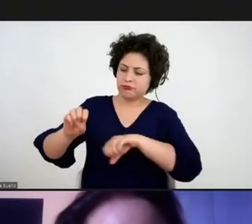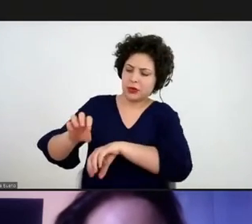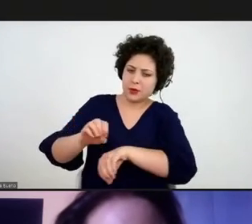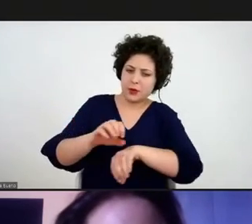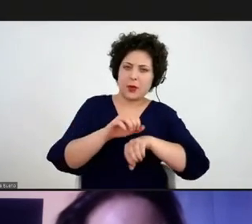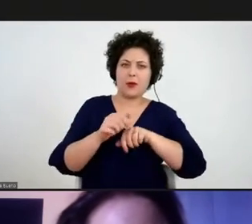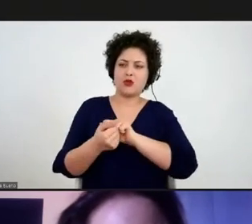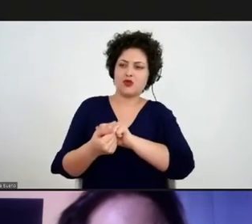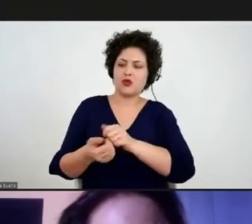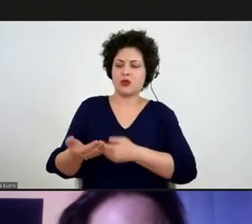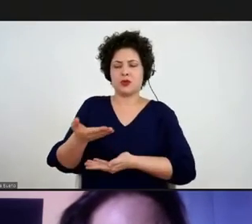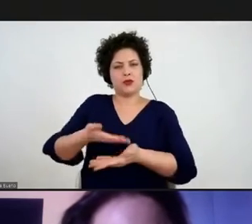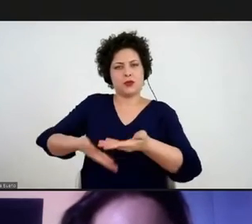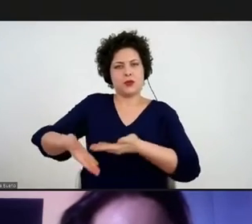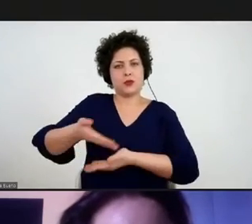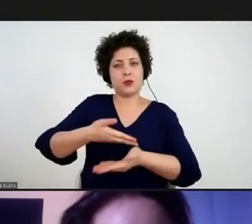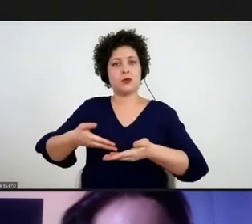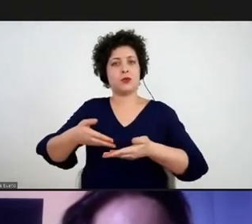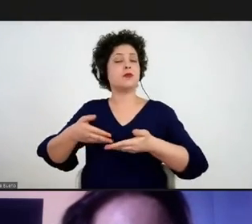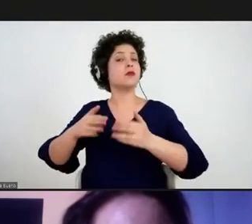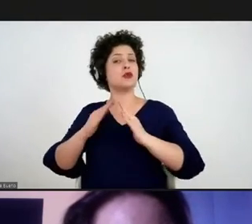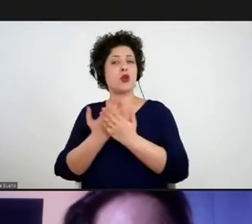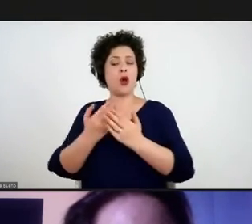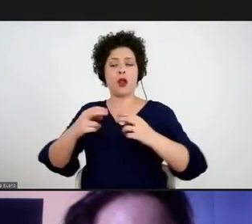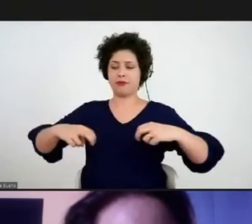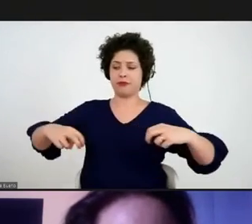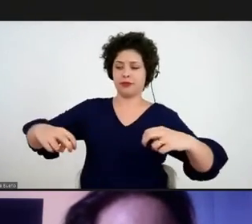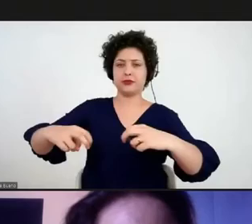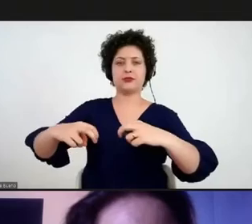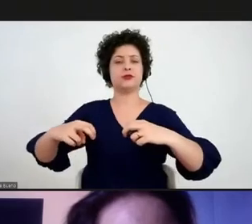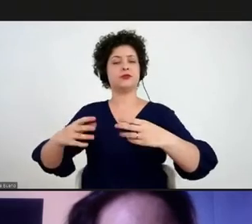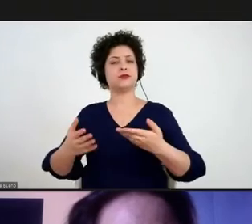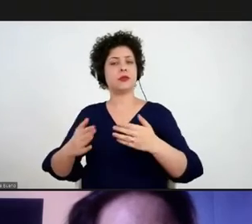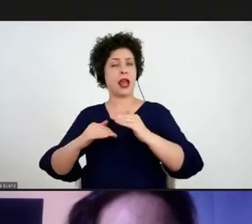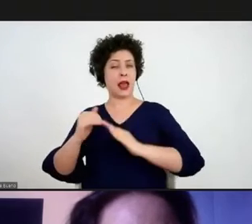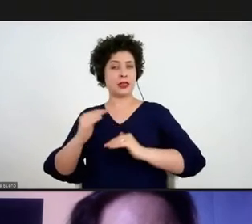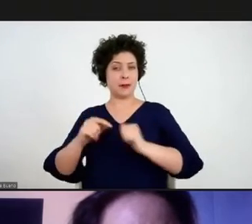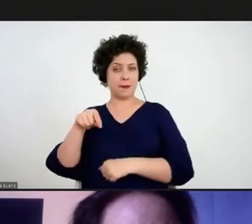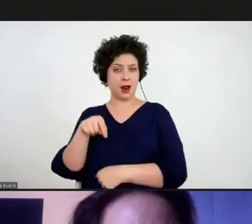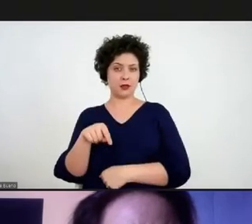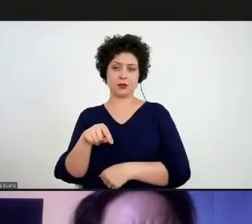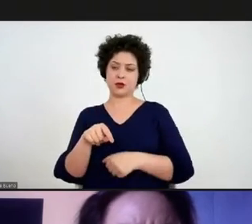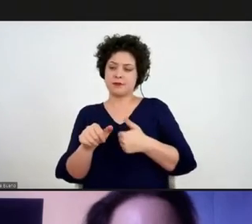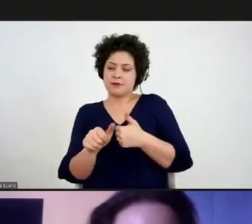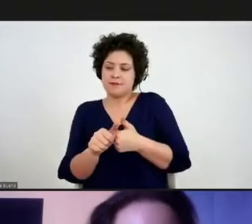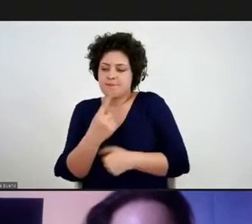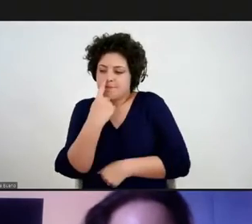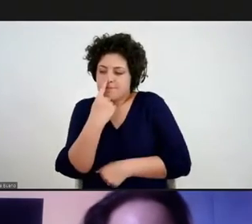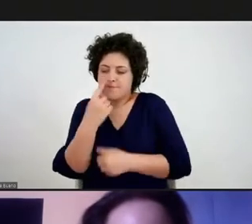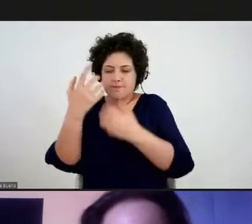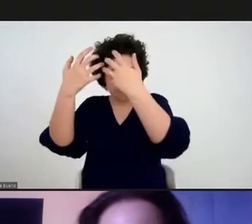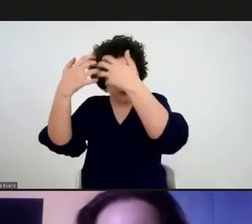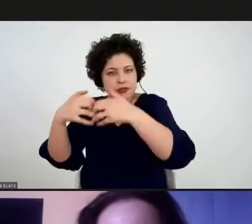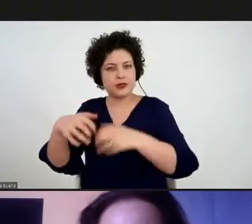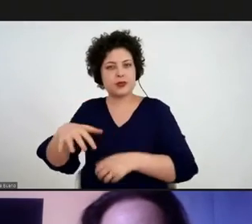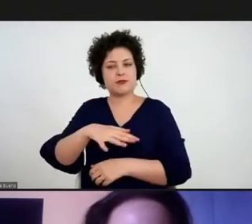com eles no pátio da escola, essa prática não só aproxima as pessoas da reflexão em